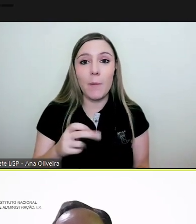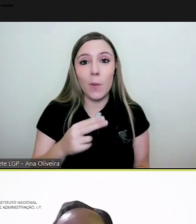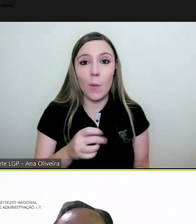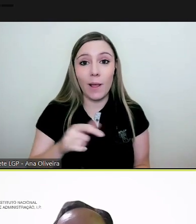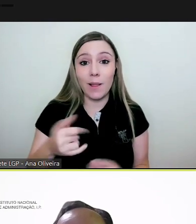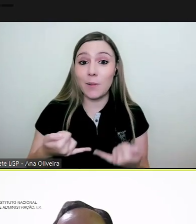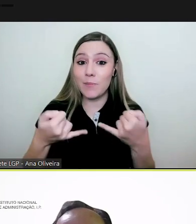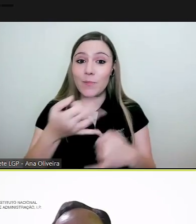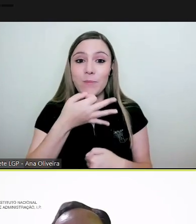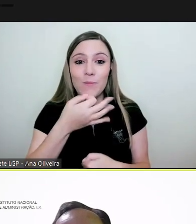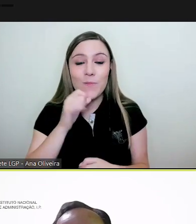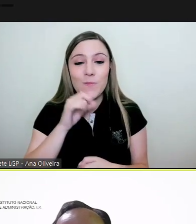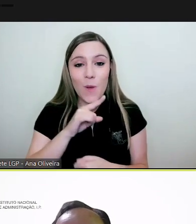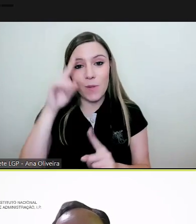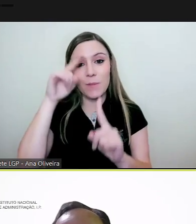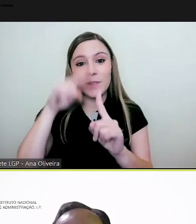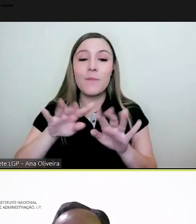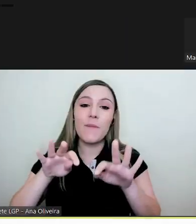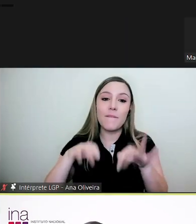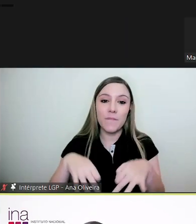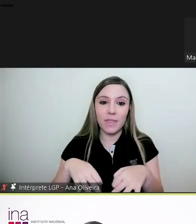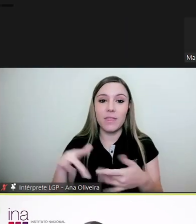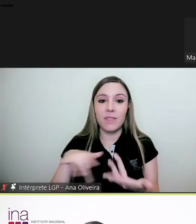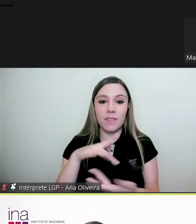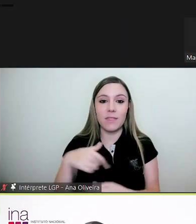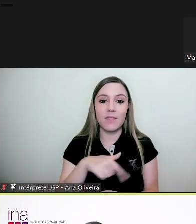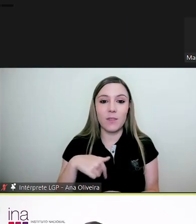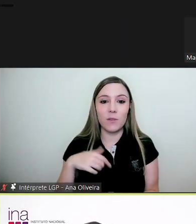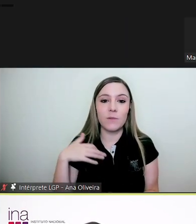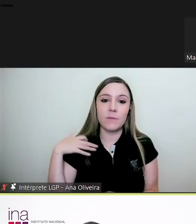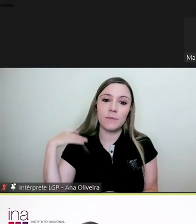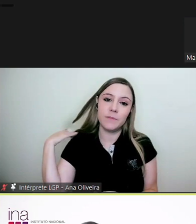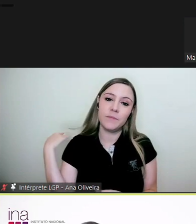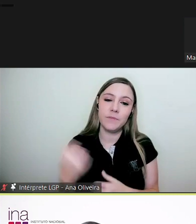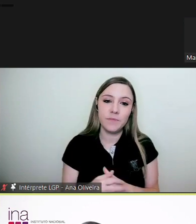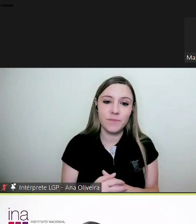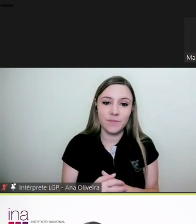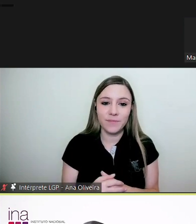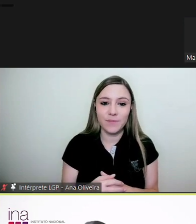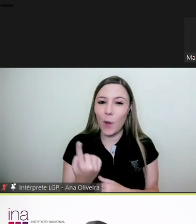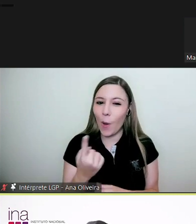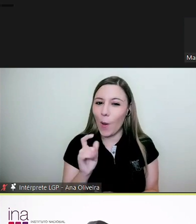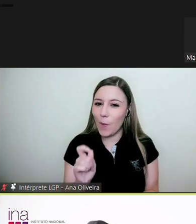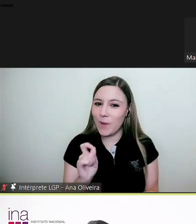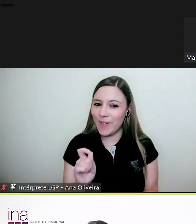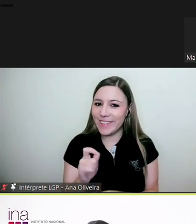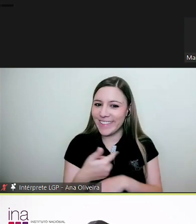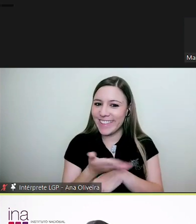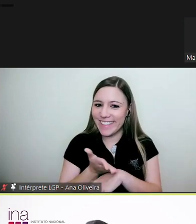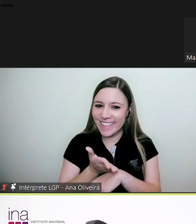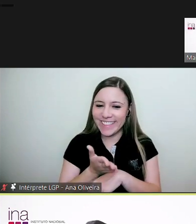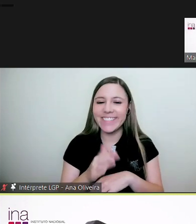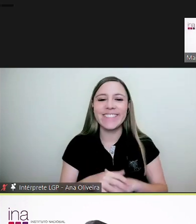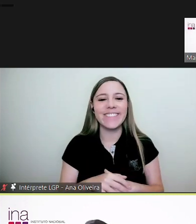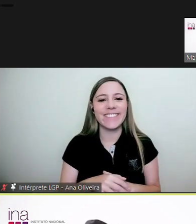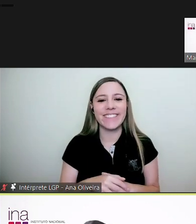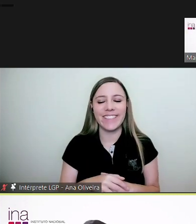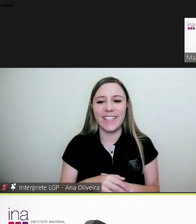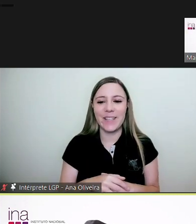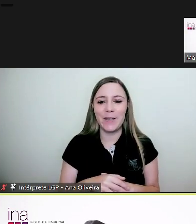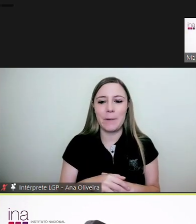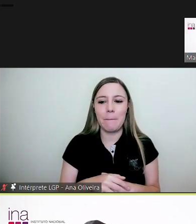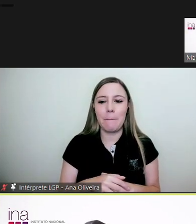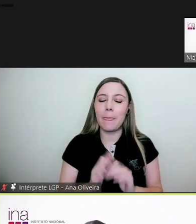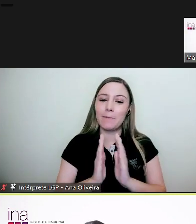passo-lhe a palavra já para fecho do nosso webinar, já com um minutinho de deslize, e